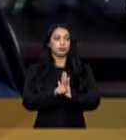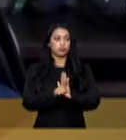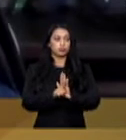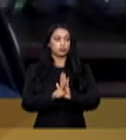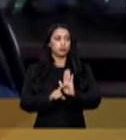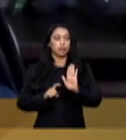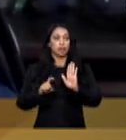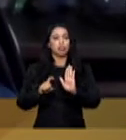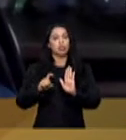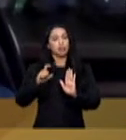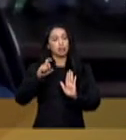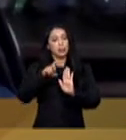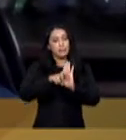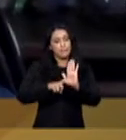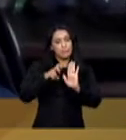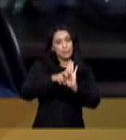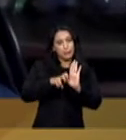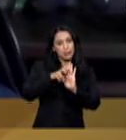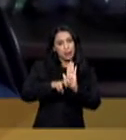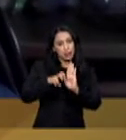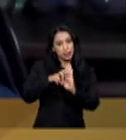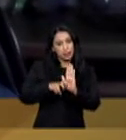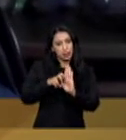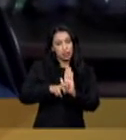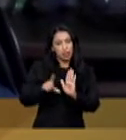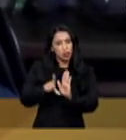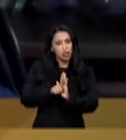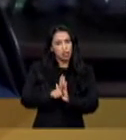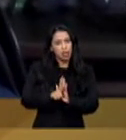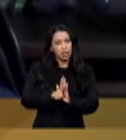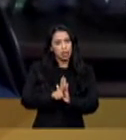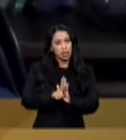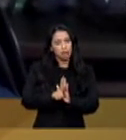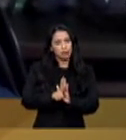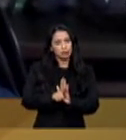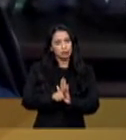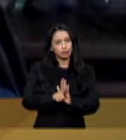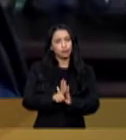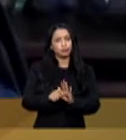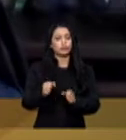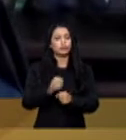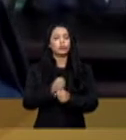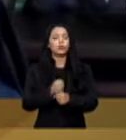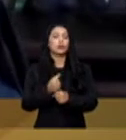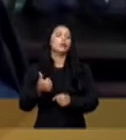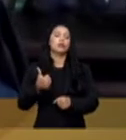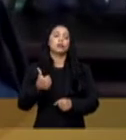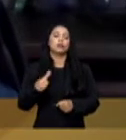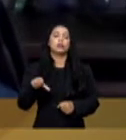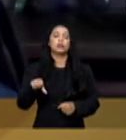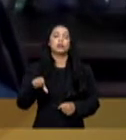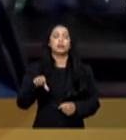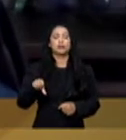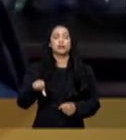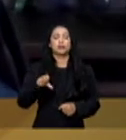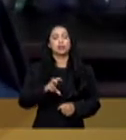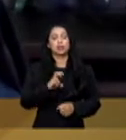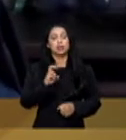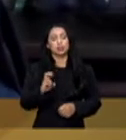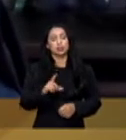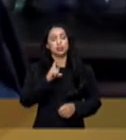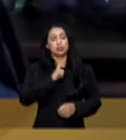Lei 9.099 de 95, em que se